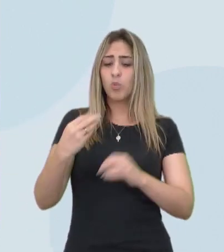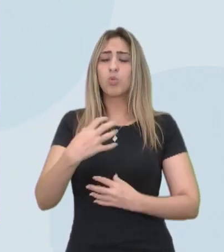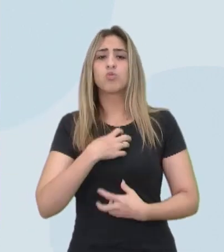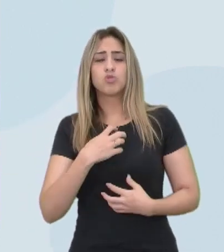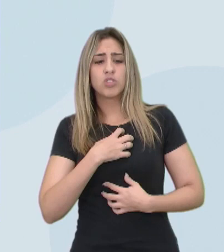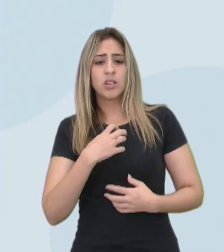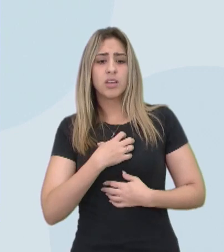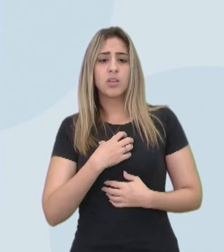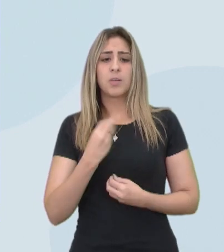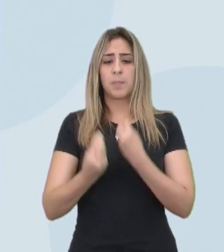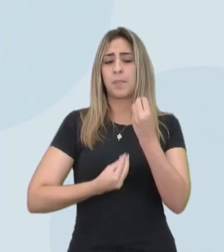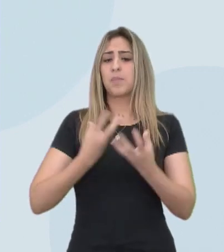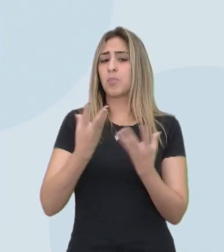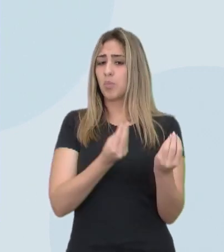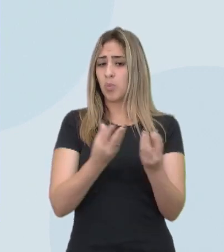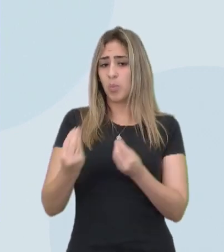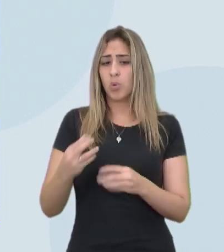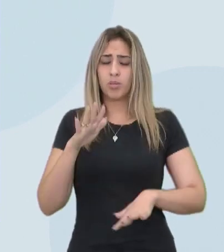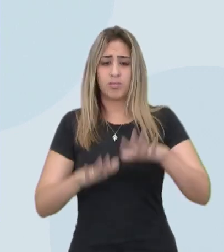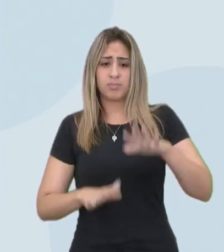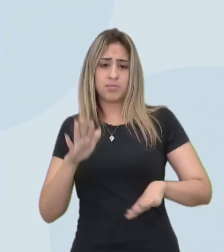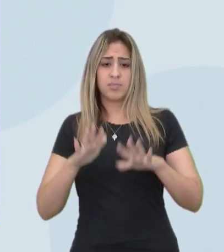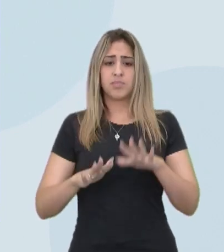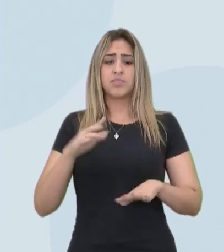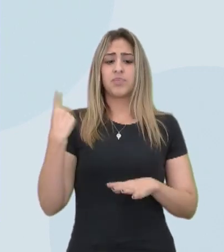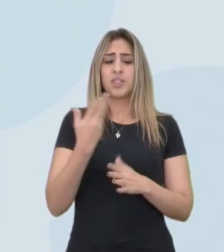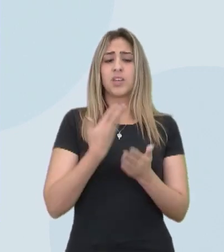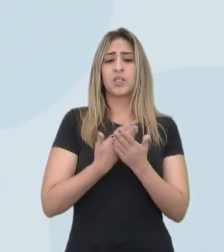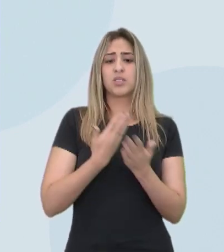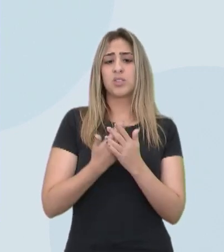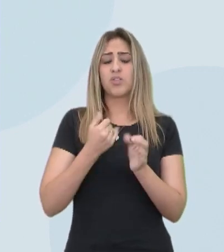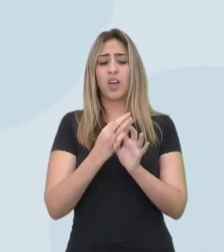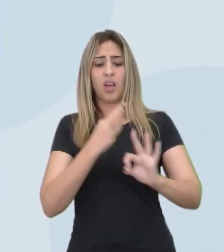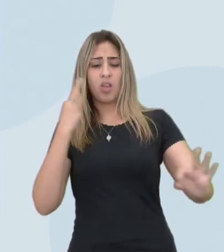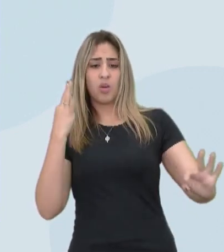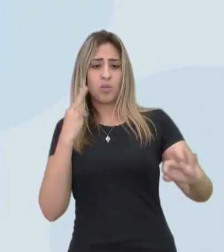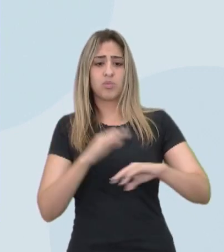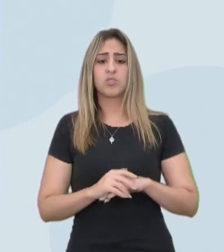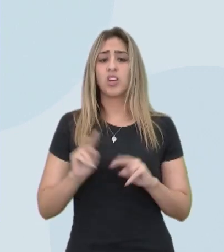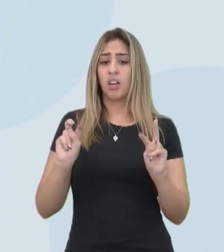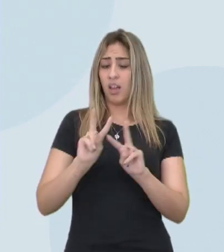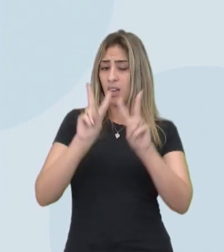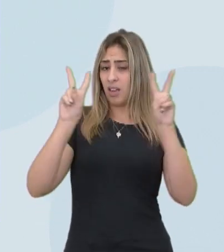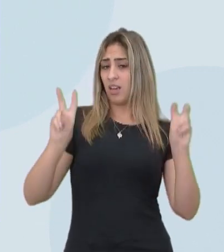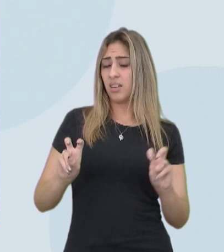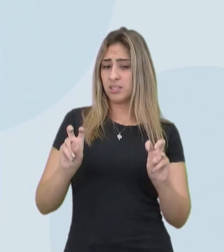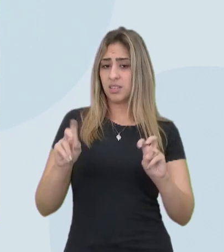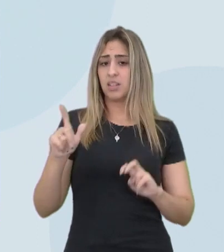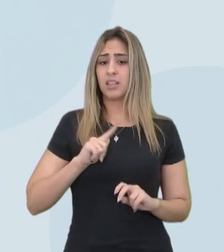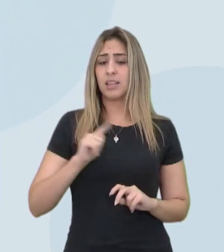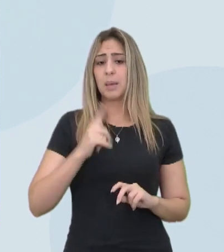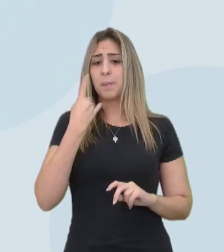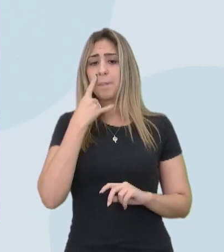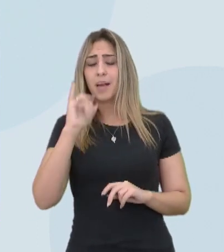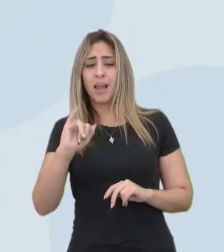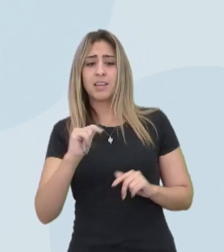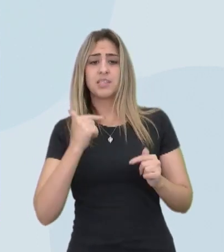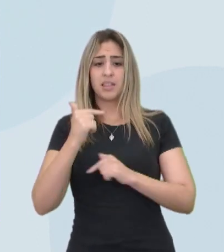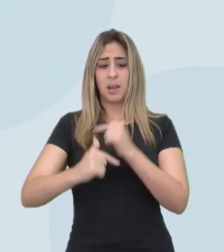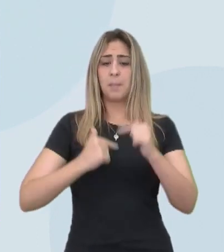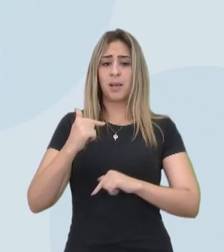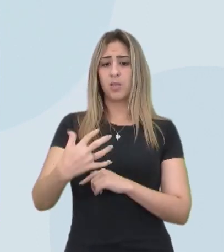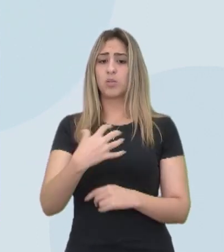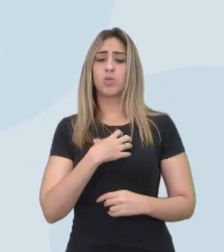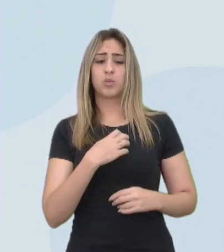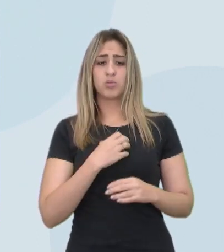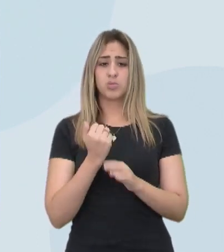situação de muitas vezes, né? Às vezes a escola fica longe, a questão de ter pais que trabalham de